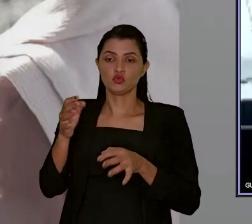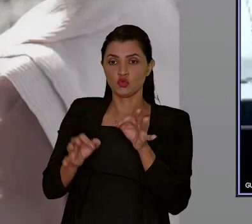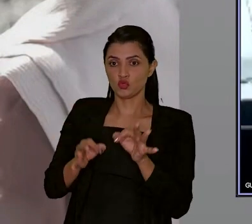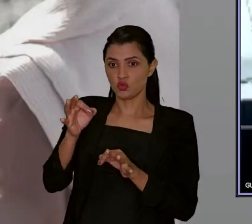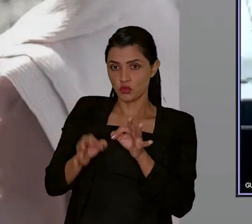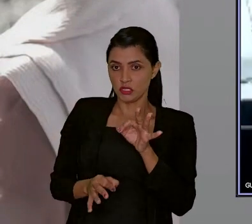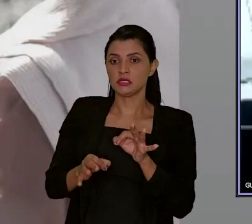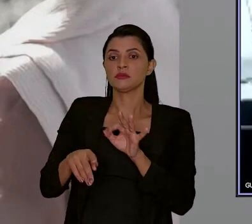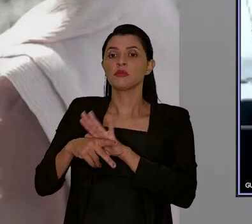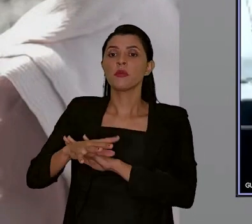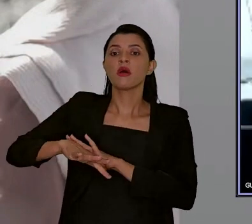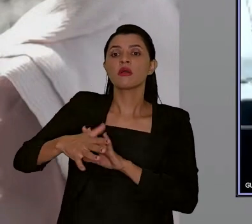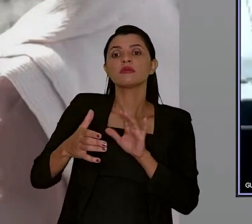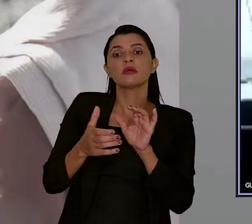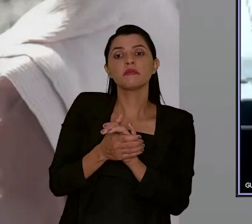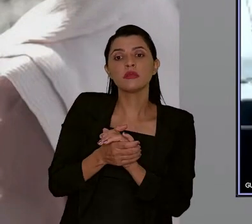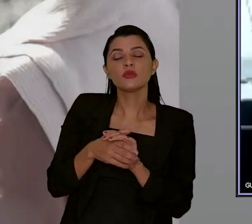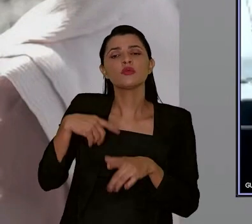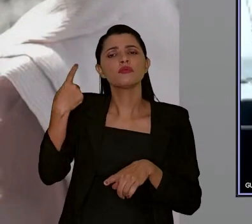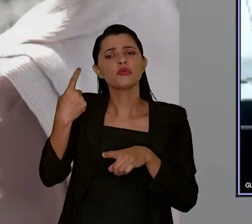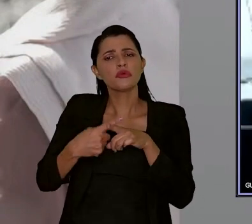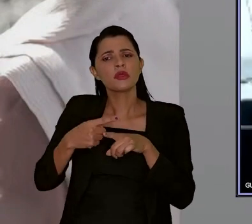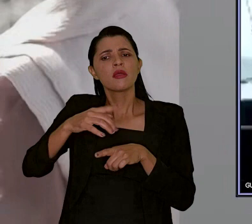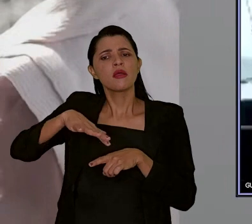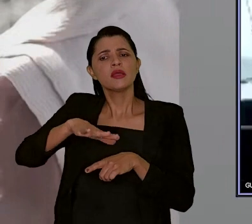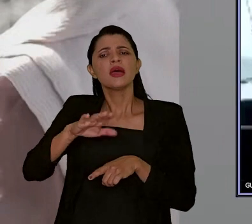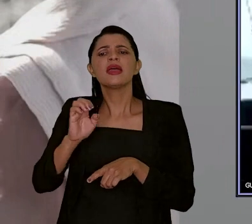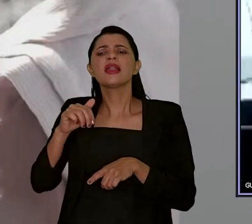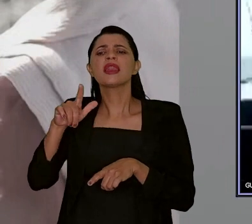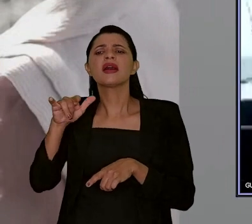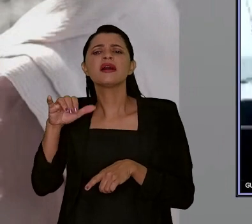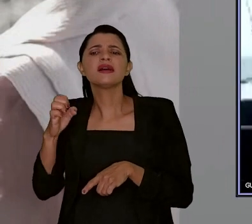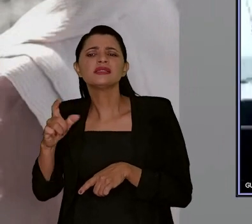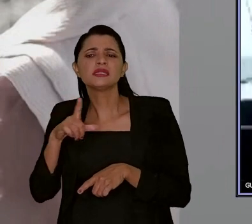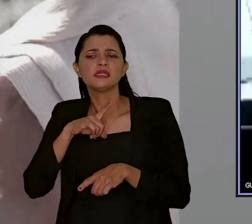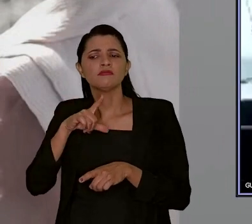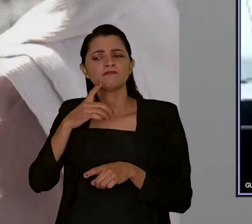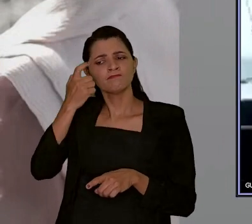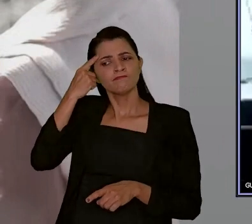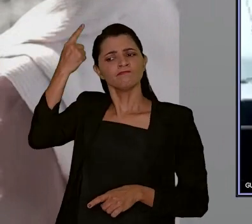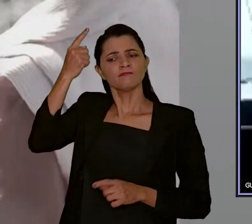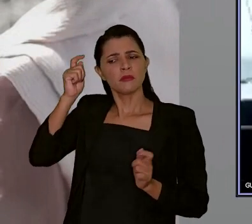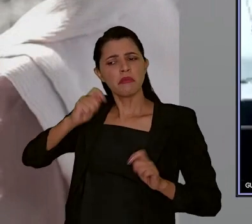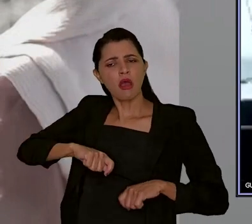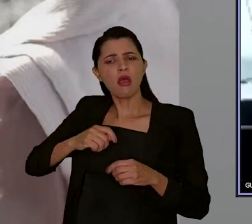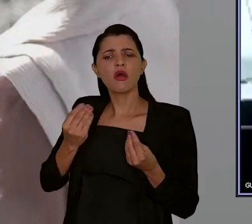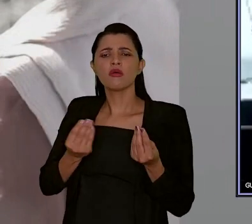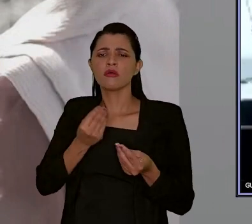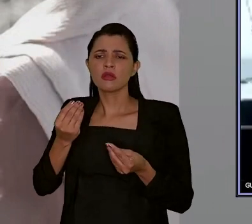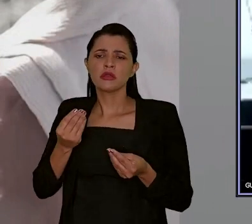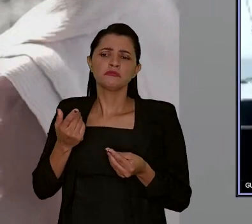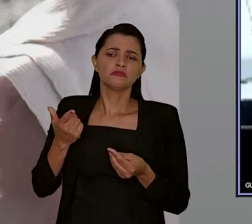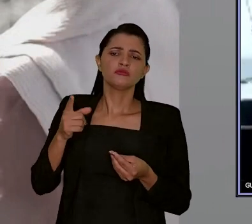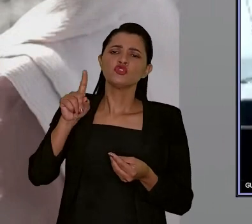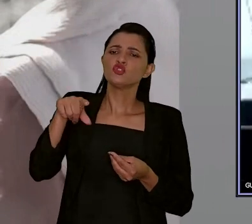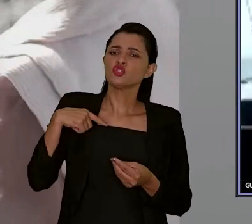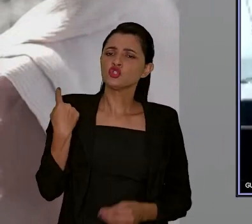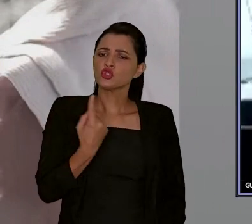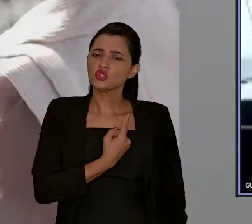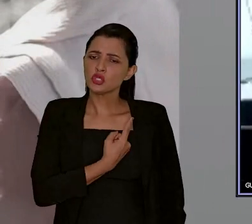um evento que envolve a ideia da capacitação, né, de alguma forma, de nós